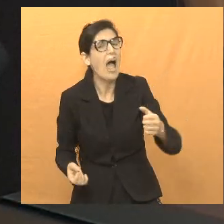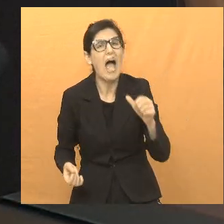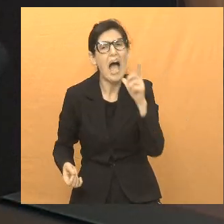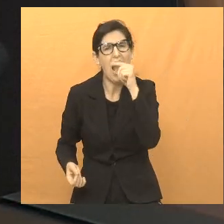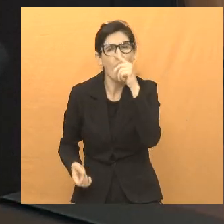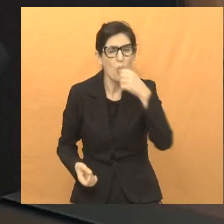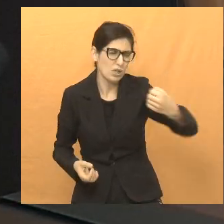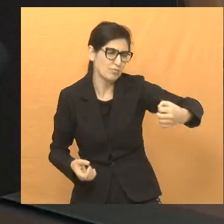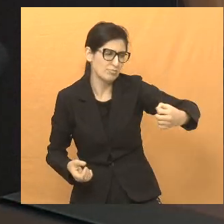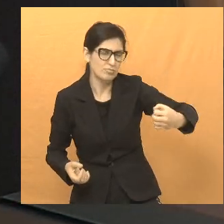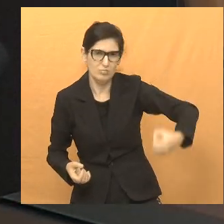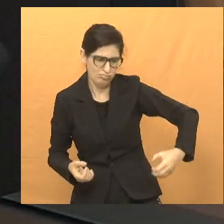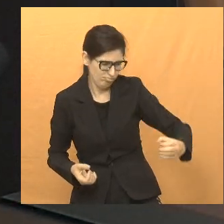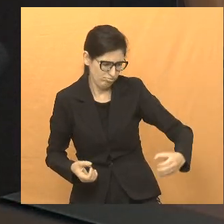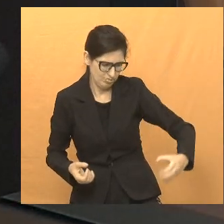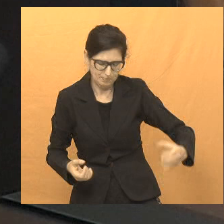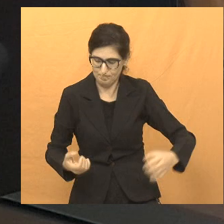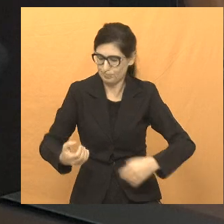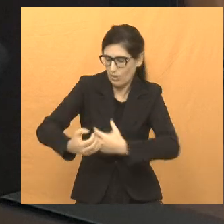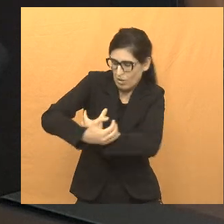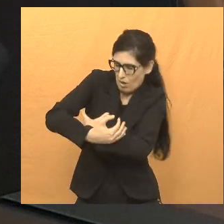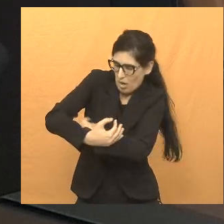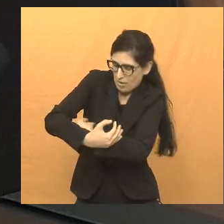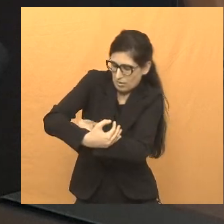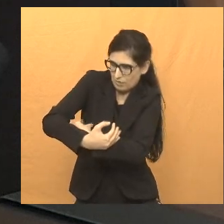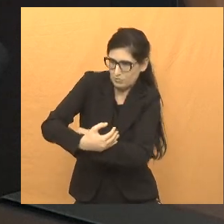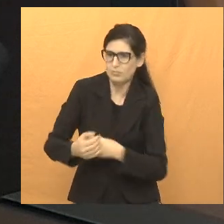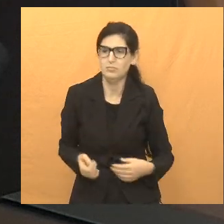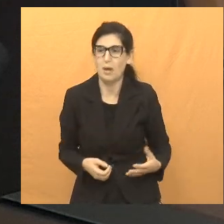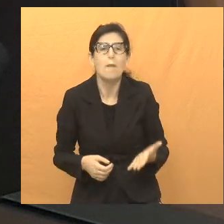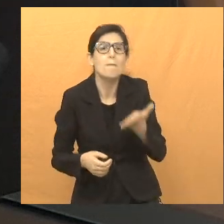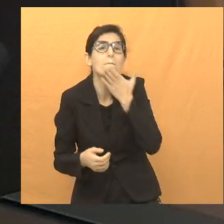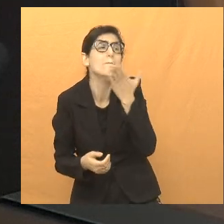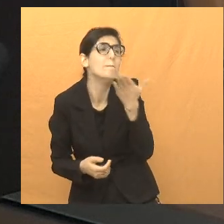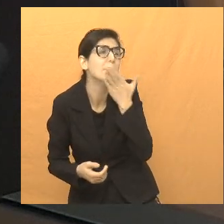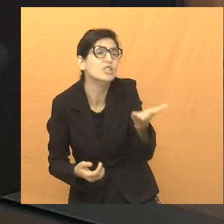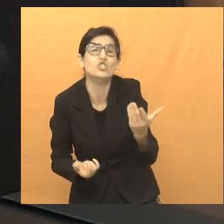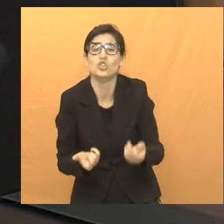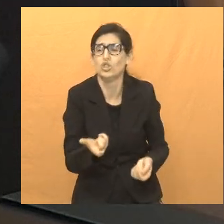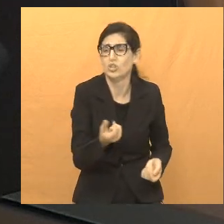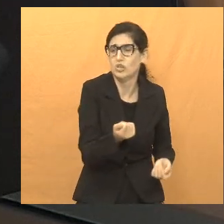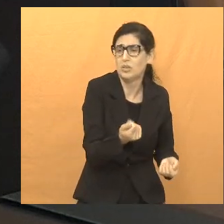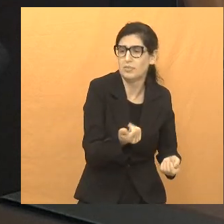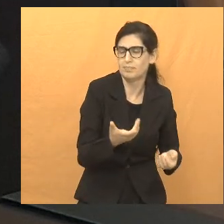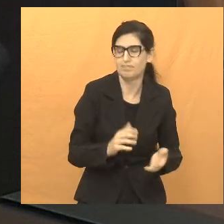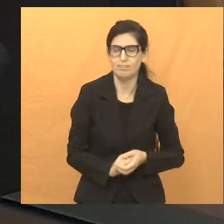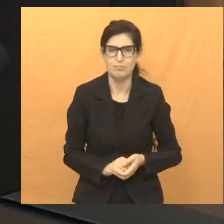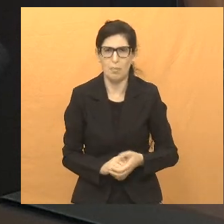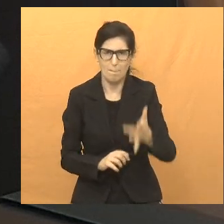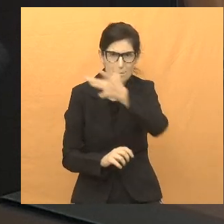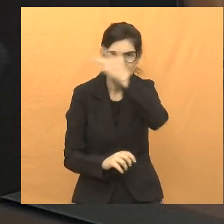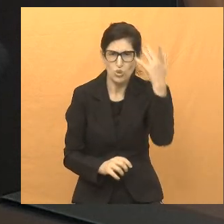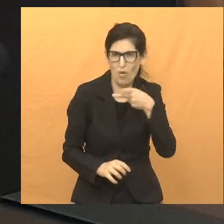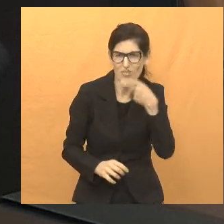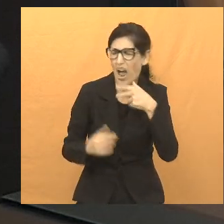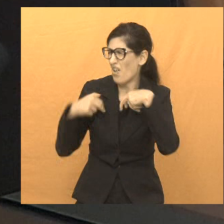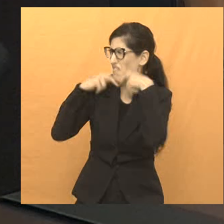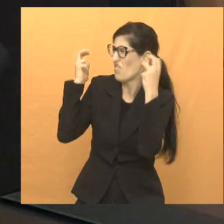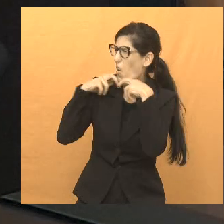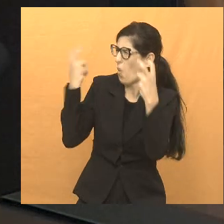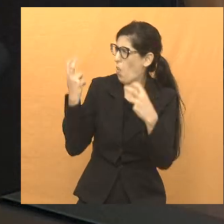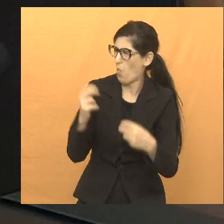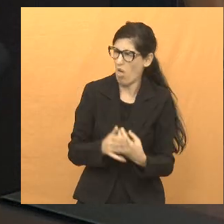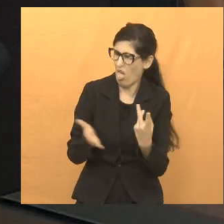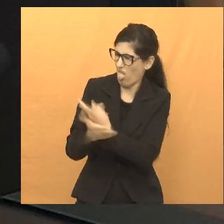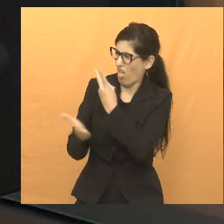eu sei que os comerciantes falam: ô vereador, olha, você vê que vergonha na nossa cidade. Só, no nome, eu estou falando até